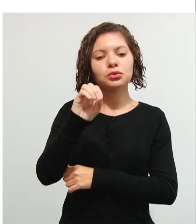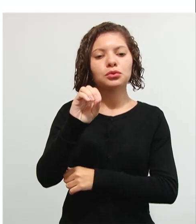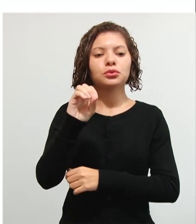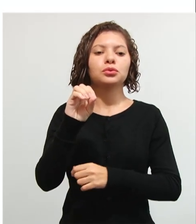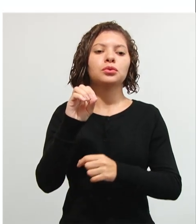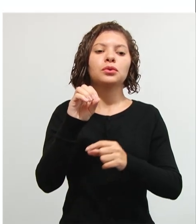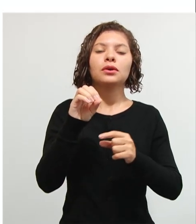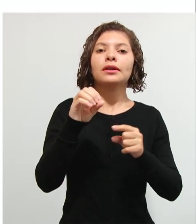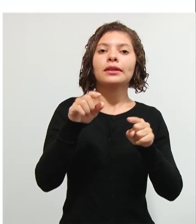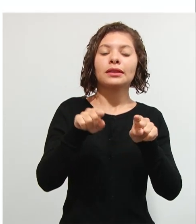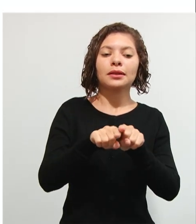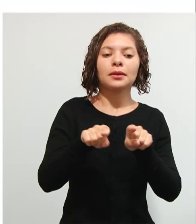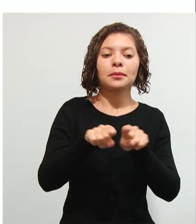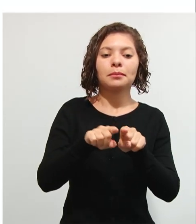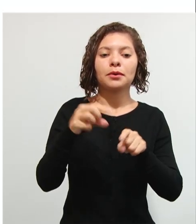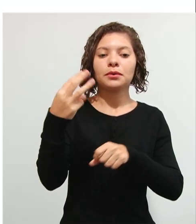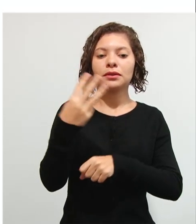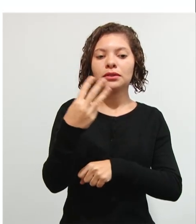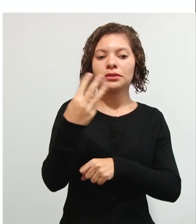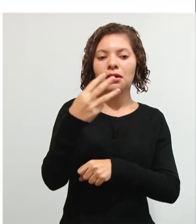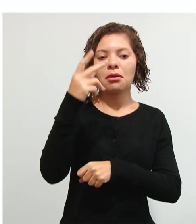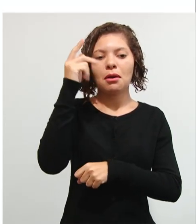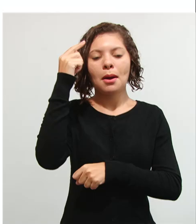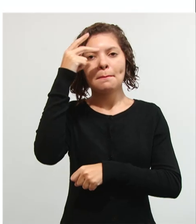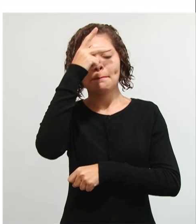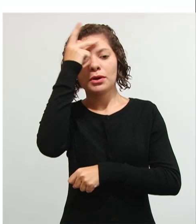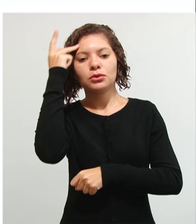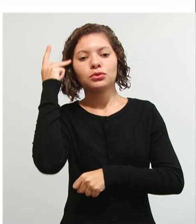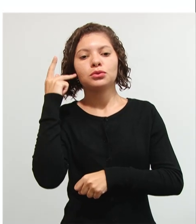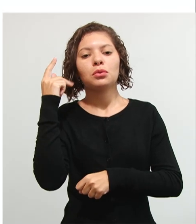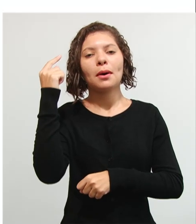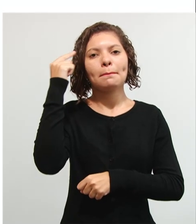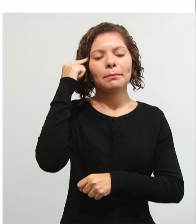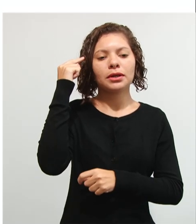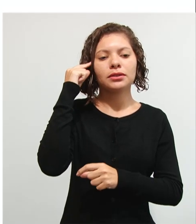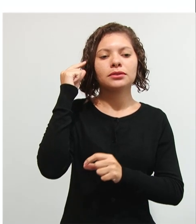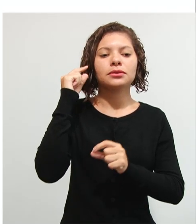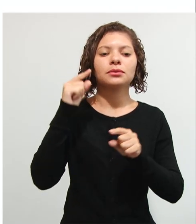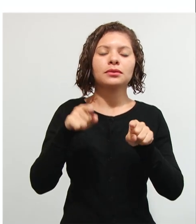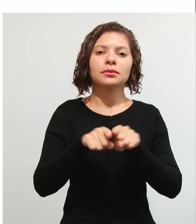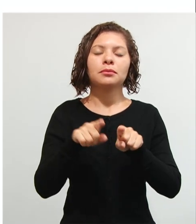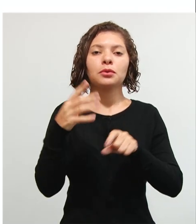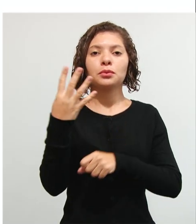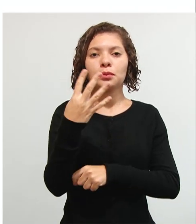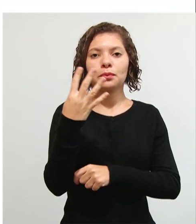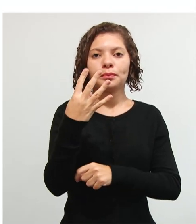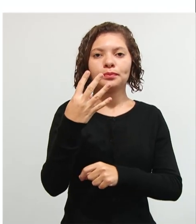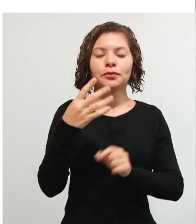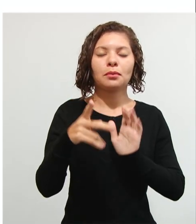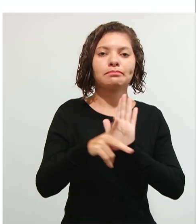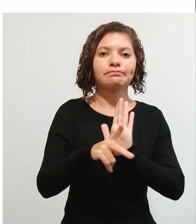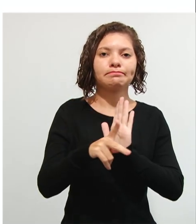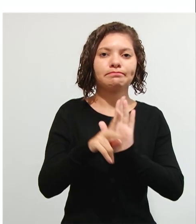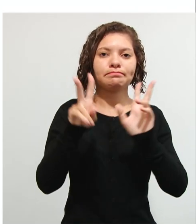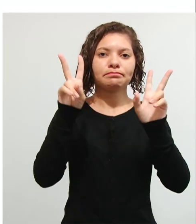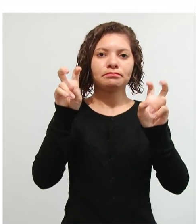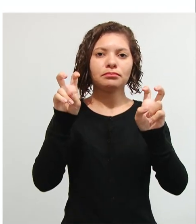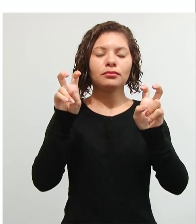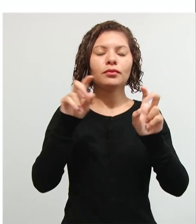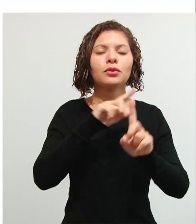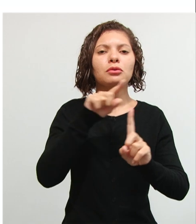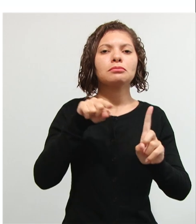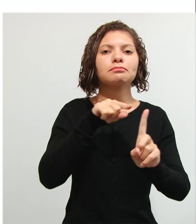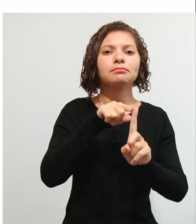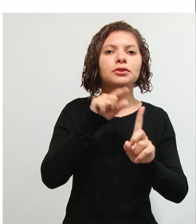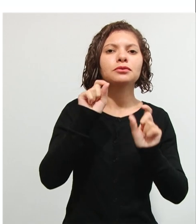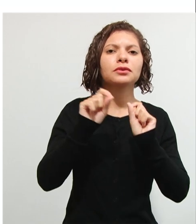na margem e pessoas reagem a incentivos. Esse é o nome dos princípios. O objetivo dessa aula é